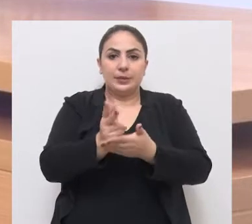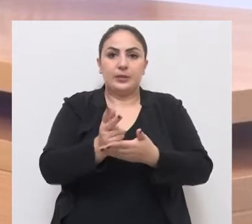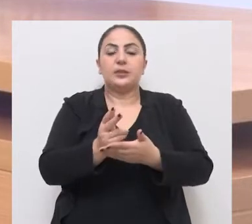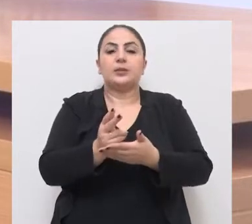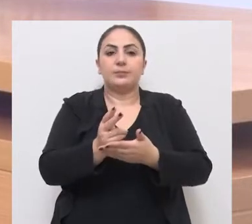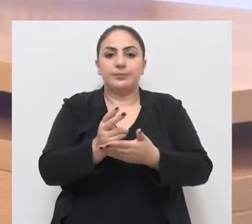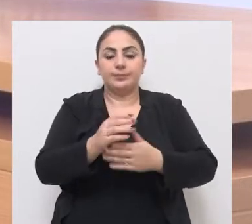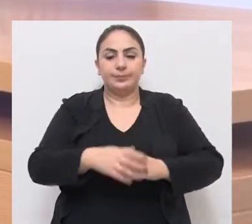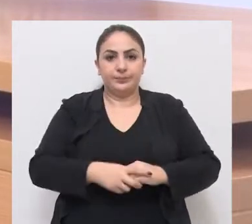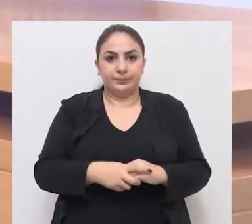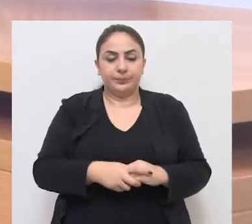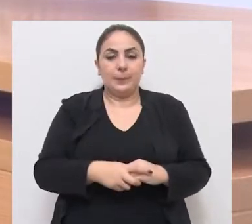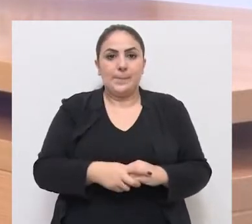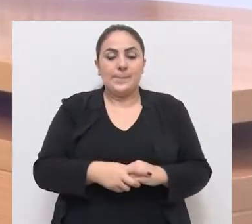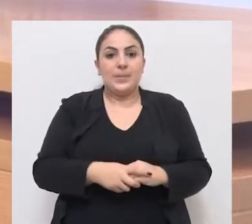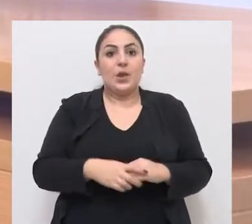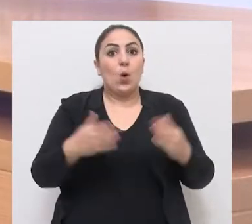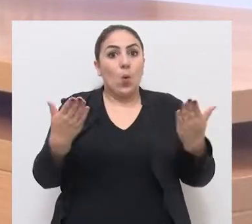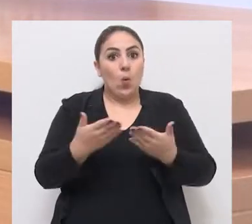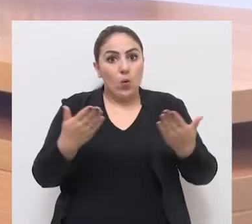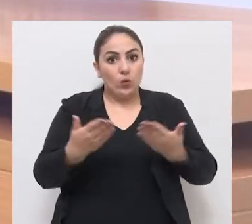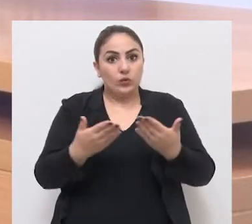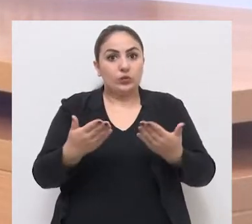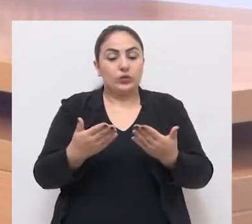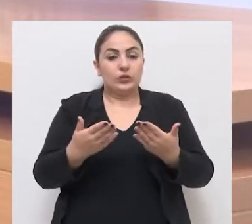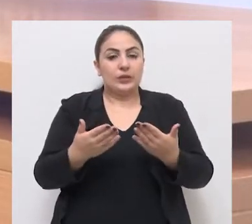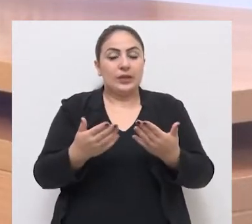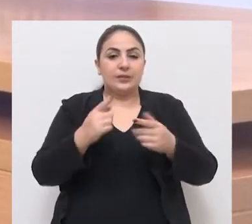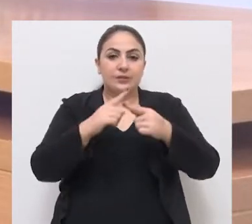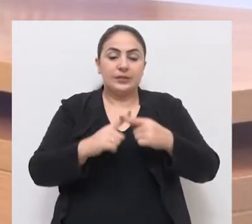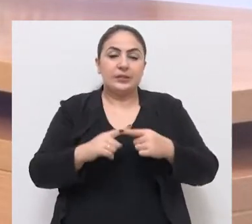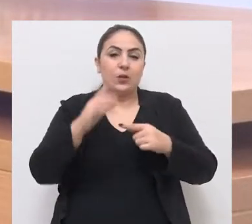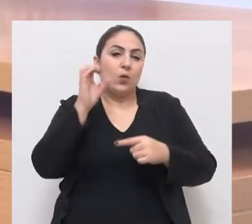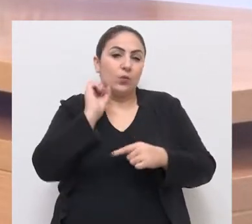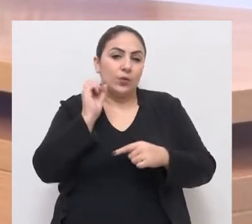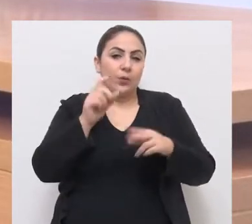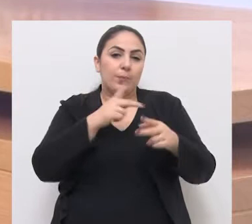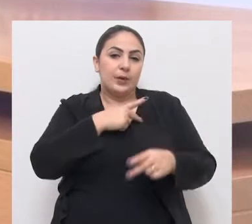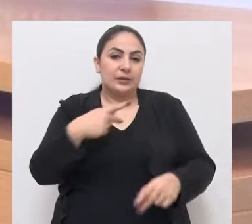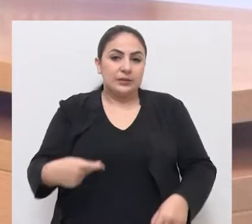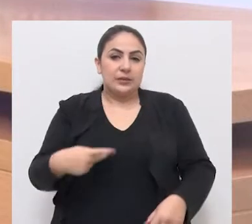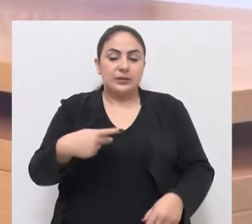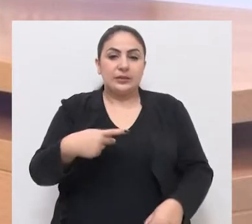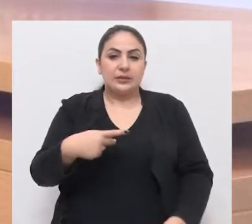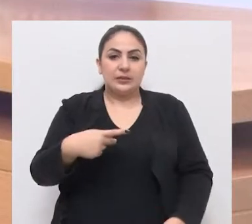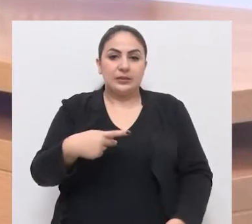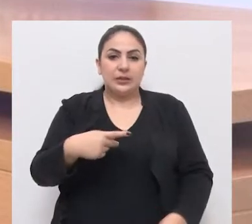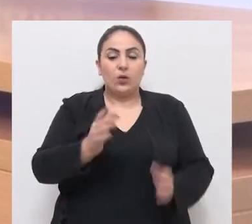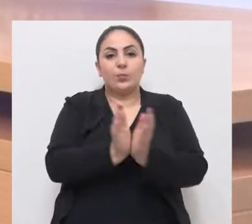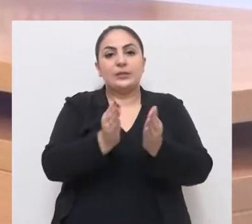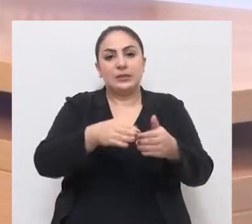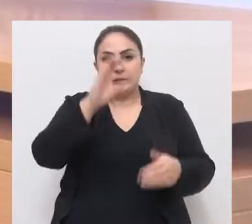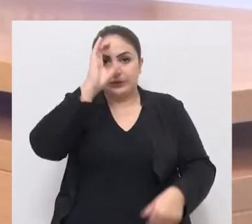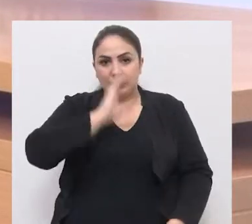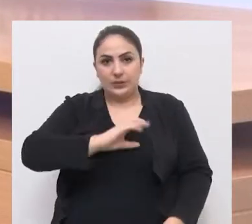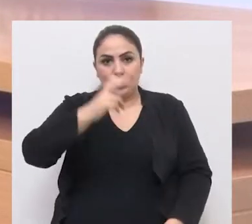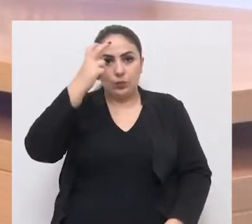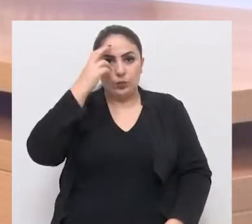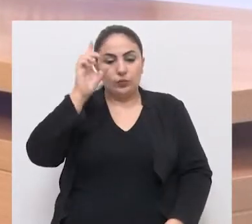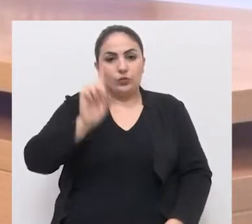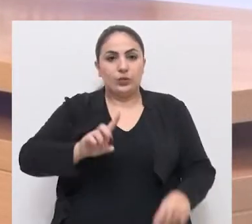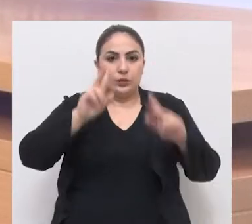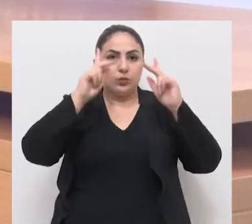permanentes da Casa continua. E hoje é a vez de ouvirmos o presidente da Comissão de Cidadania, Cultura e Direitos